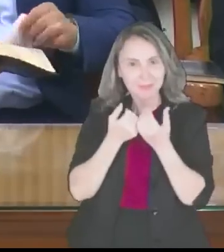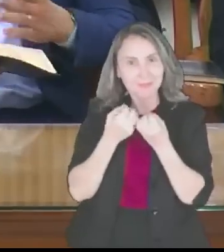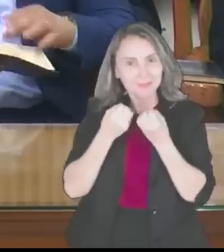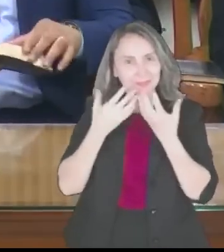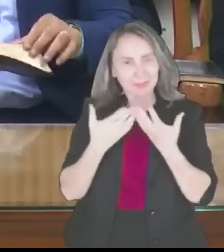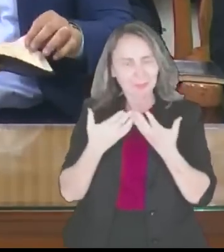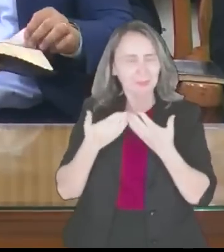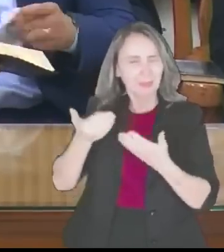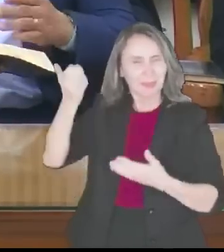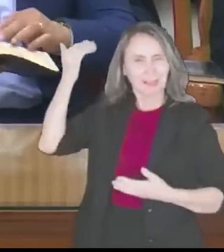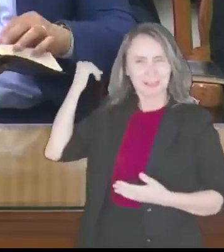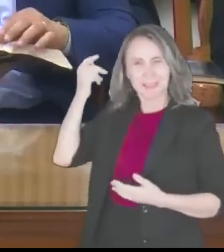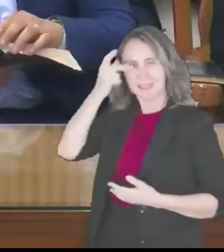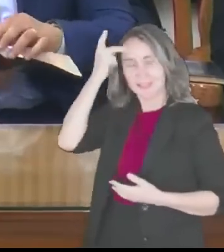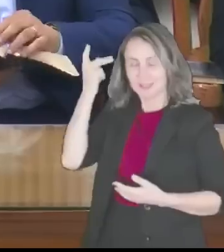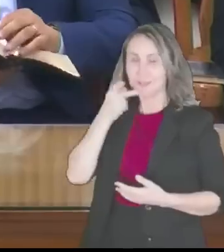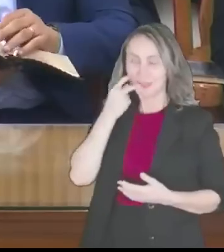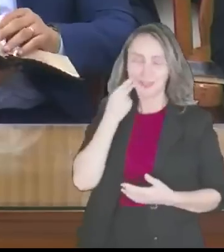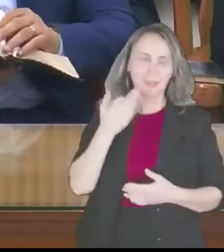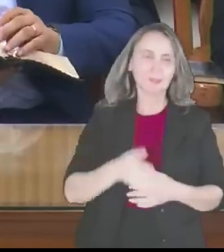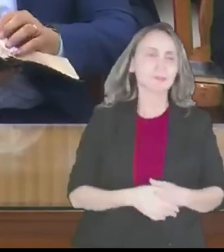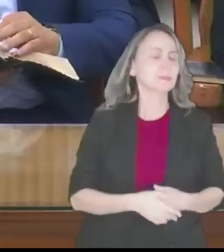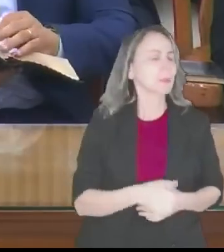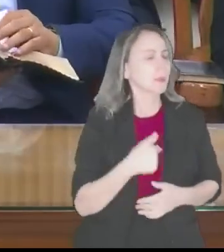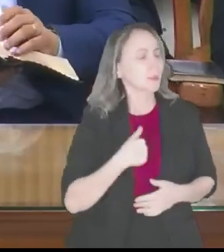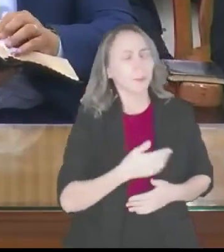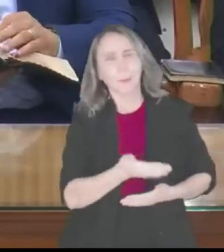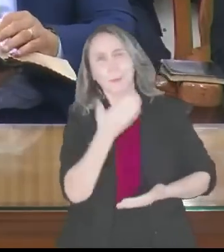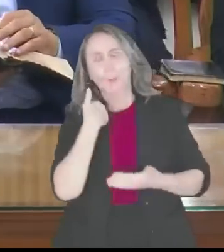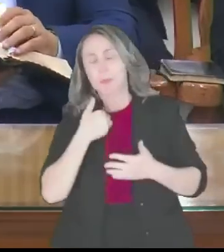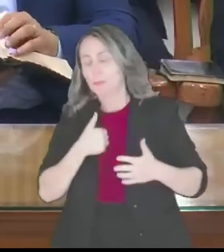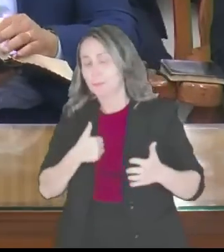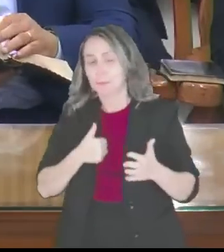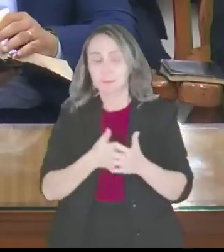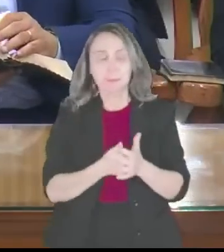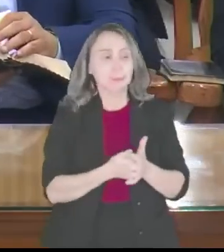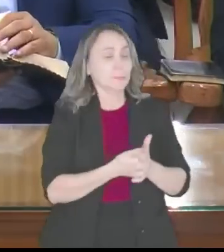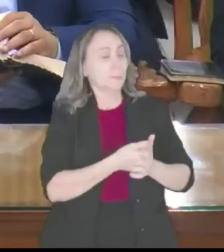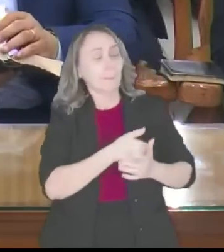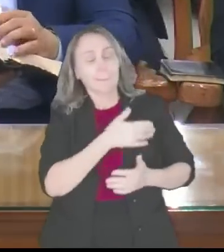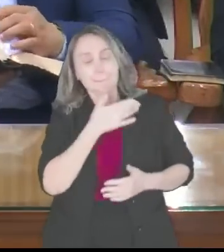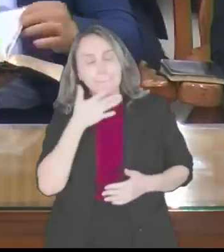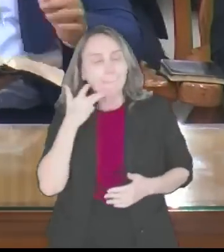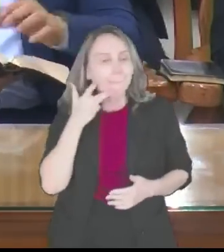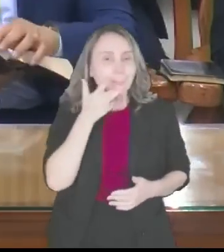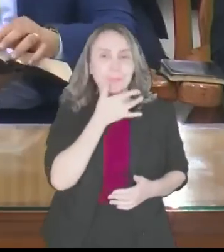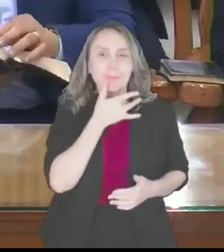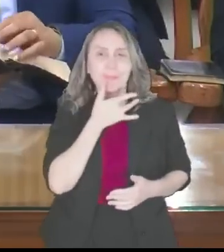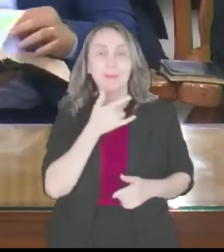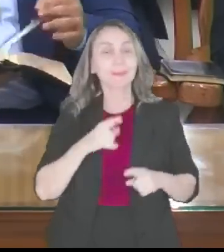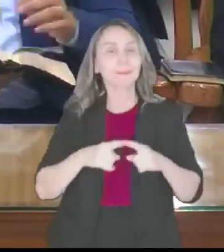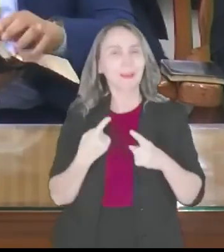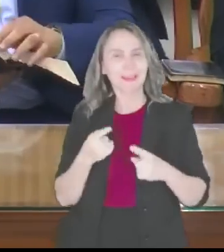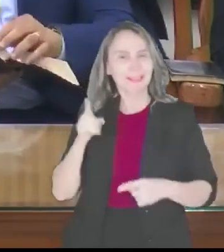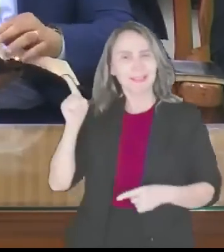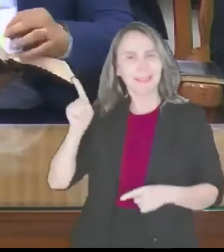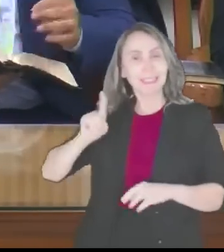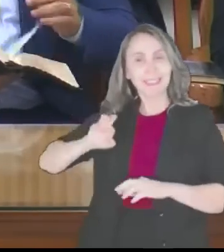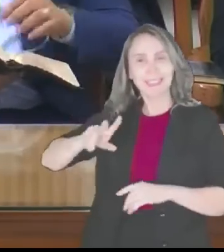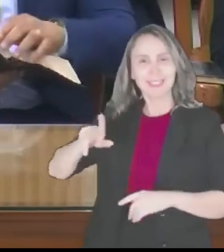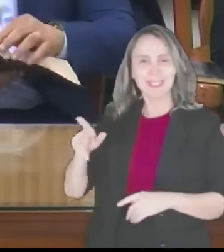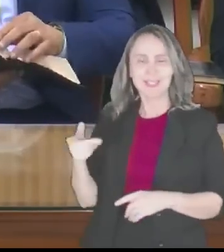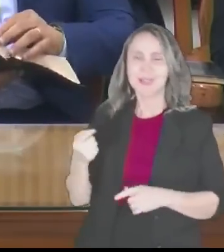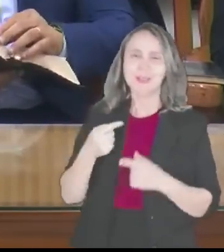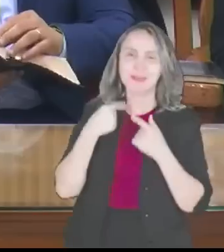pessoas diziam: eu comi tanto que saí lambendo os beiços. Não os beiços físicos, mas os